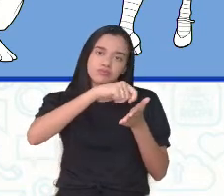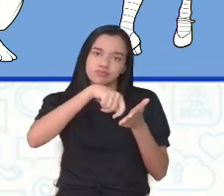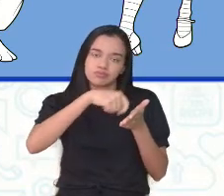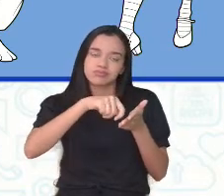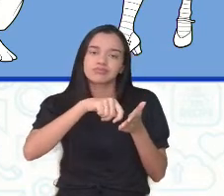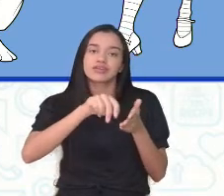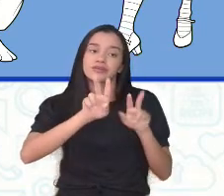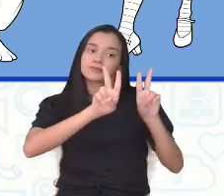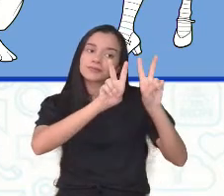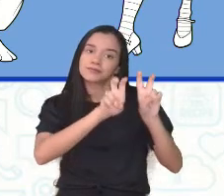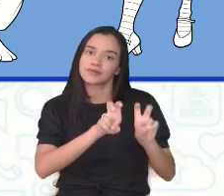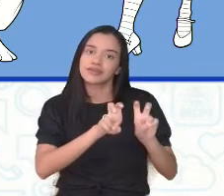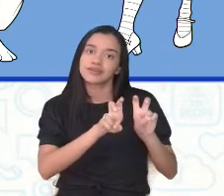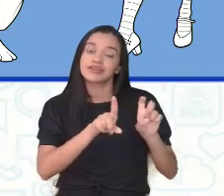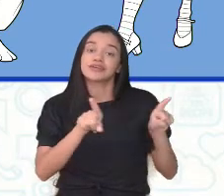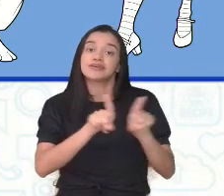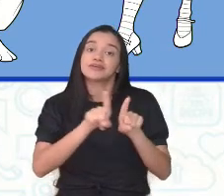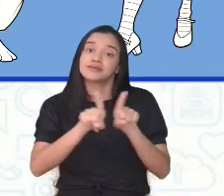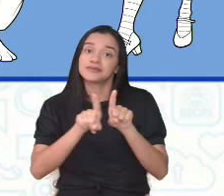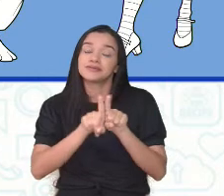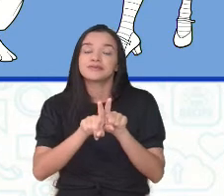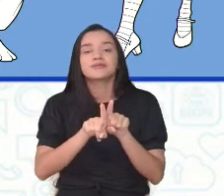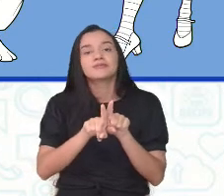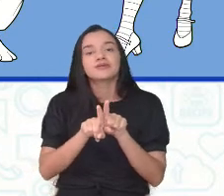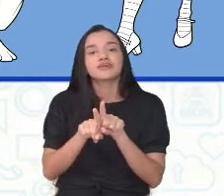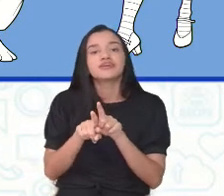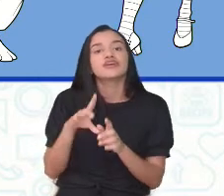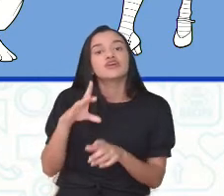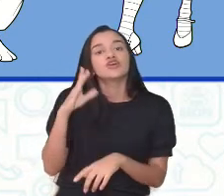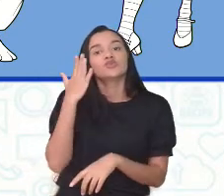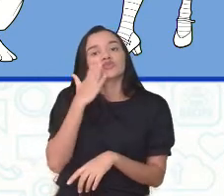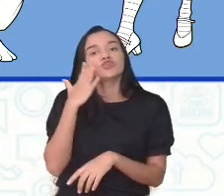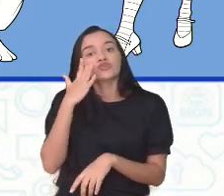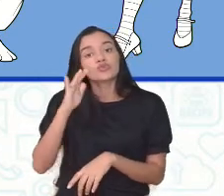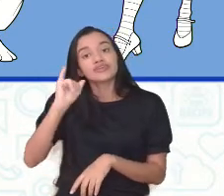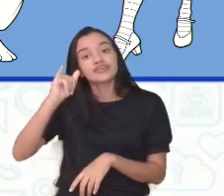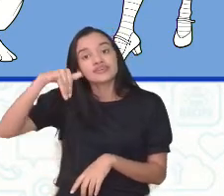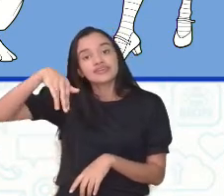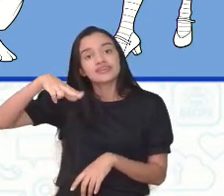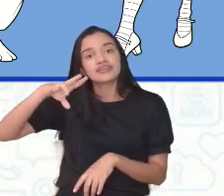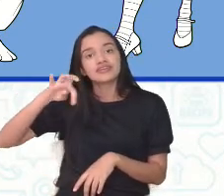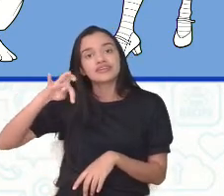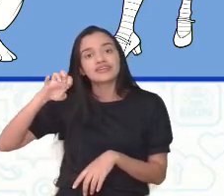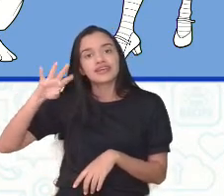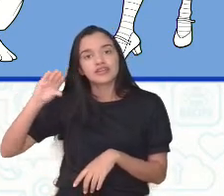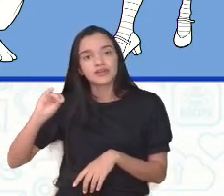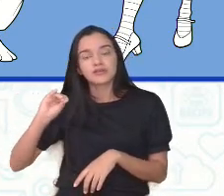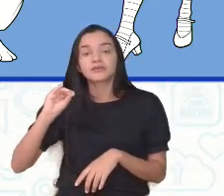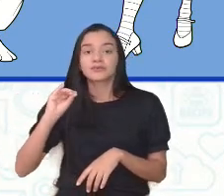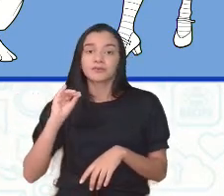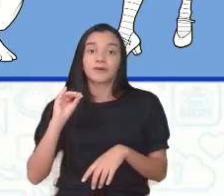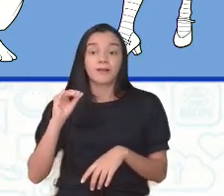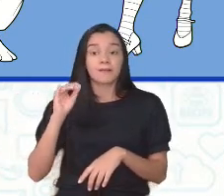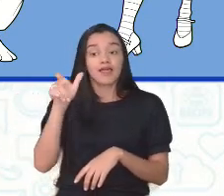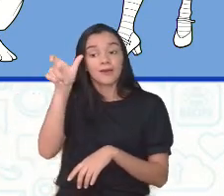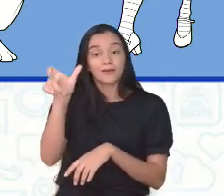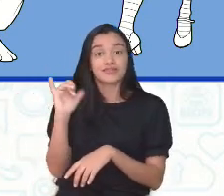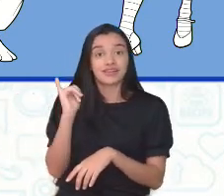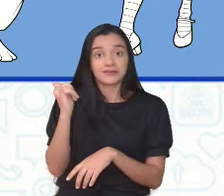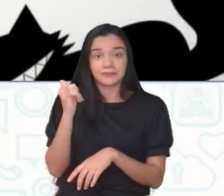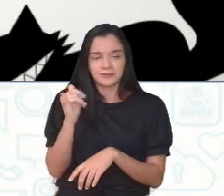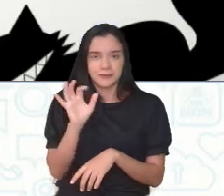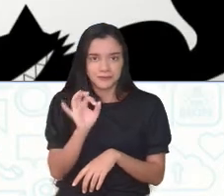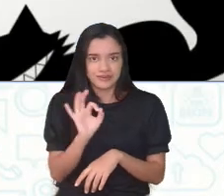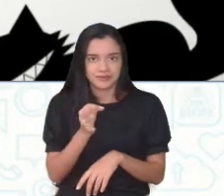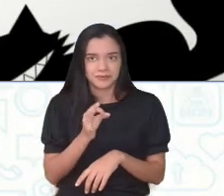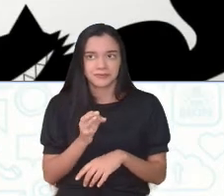e aquelas que não são, que fazem parte do discurso indireto, ou seja, a parte que diz respeito ao narrador.